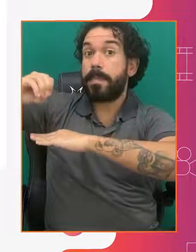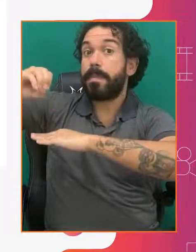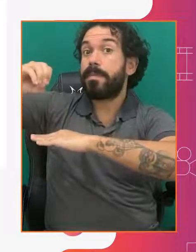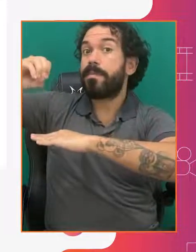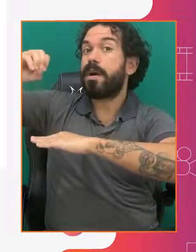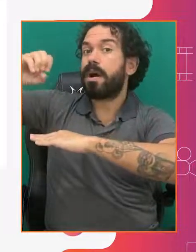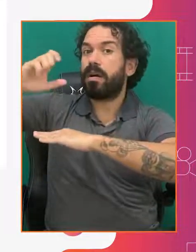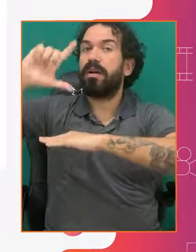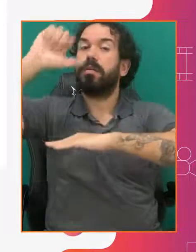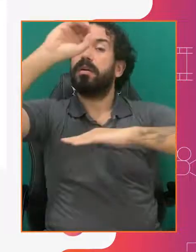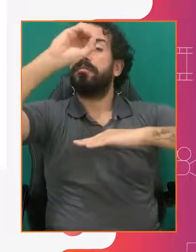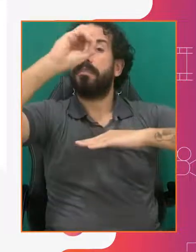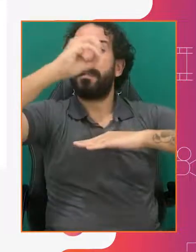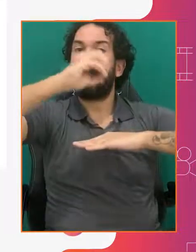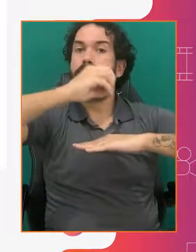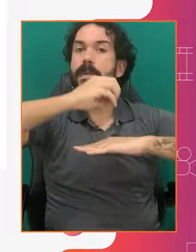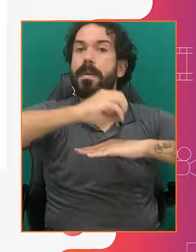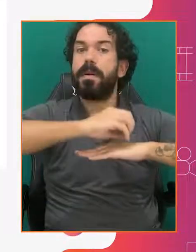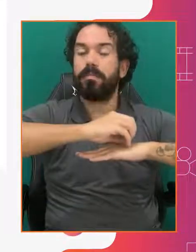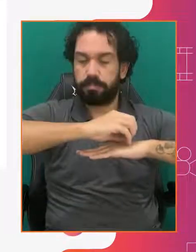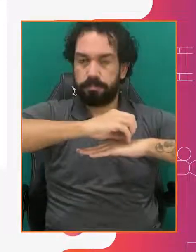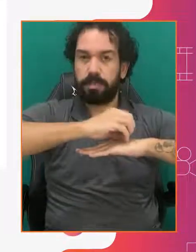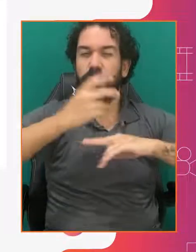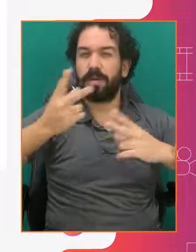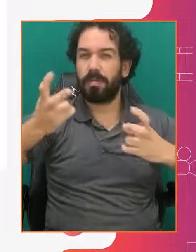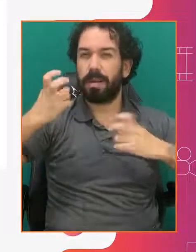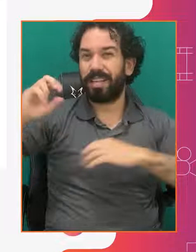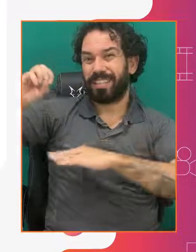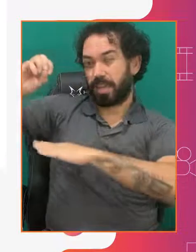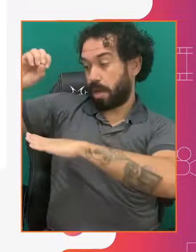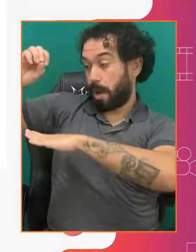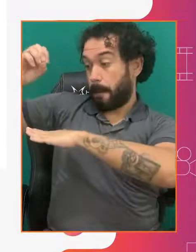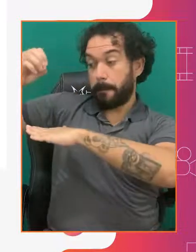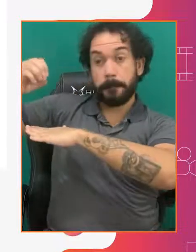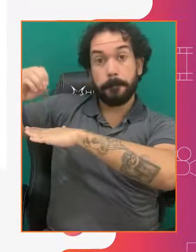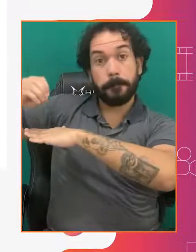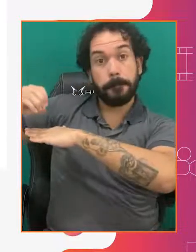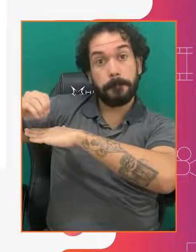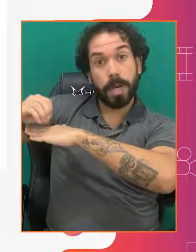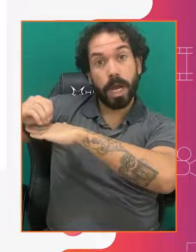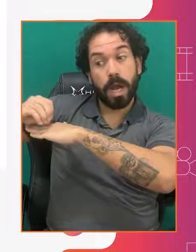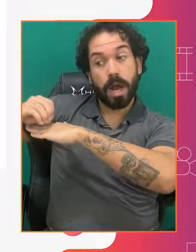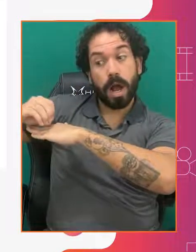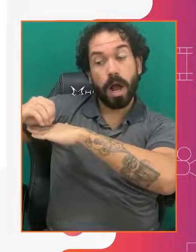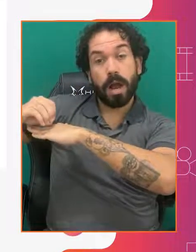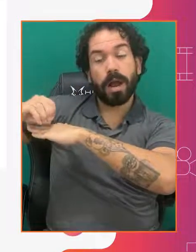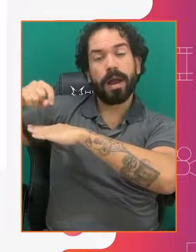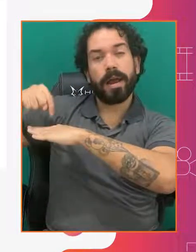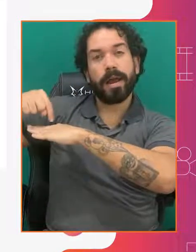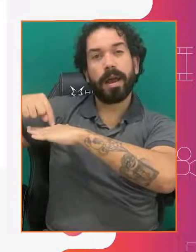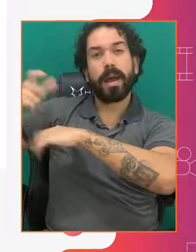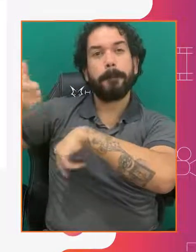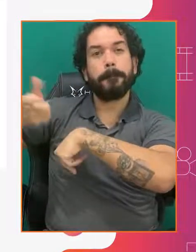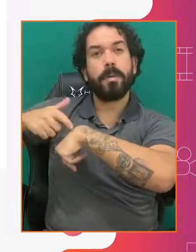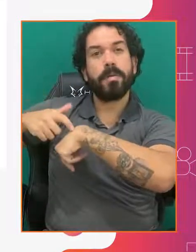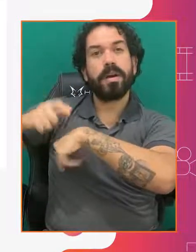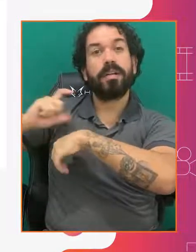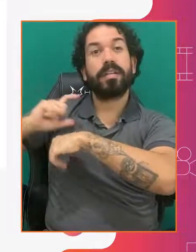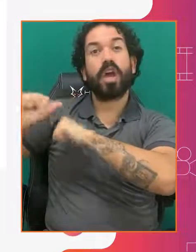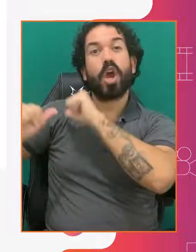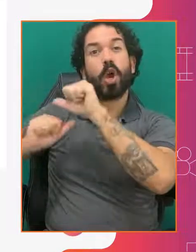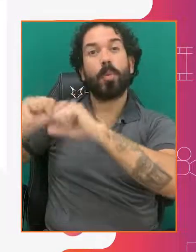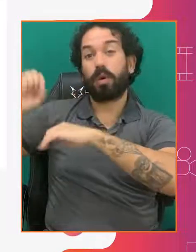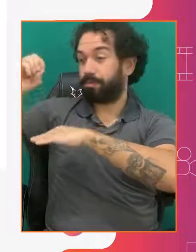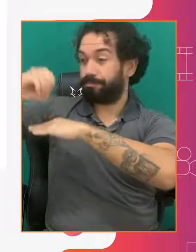Pode perceber que os momentos em que a bola toca no chão são os momentos em que ela vai sofrer